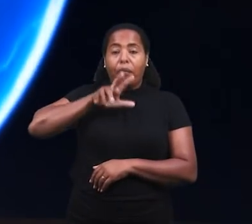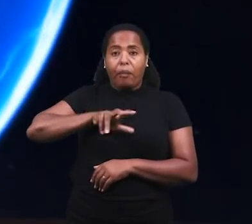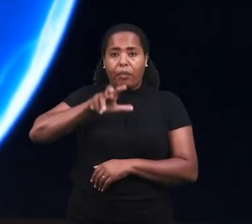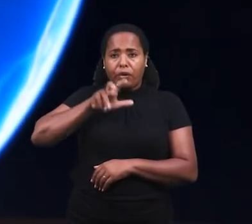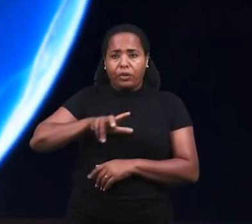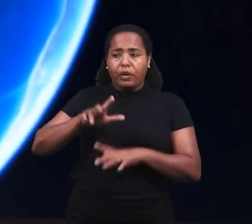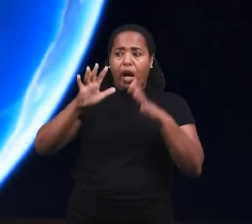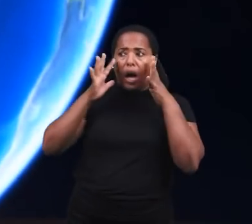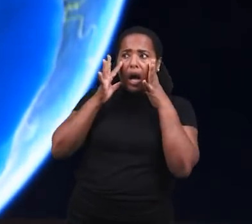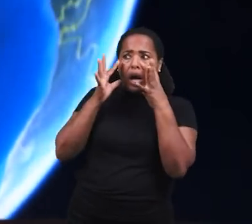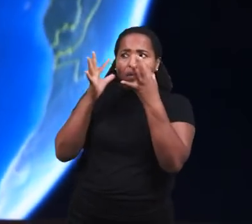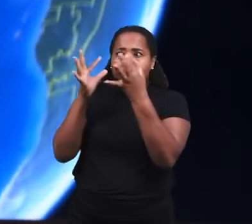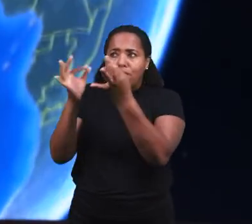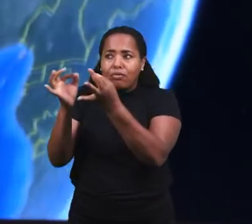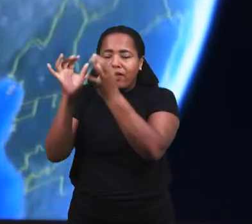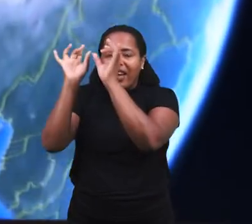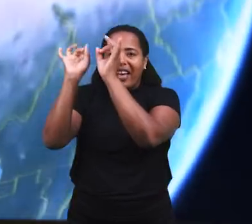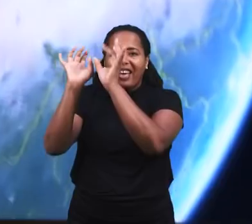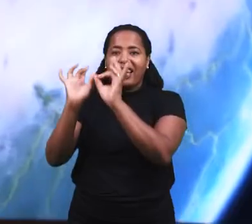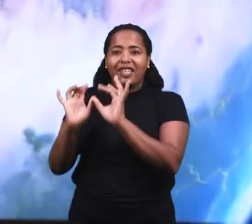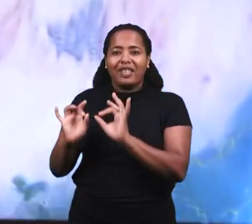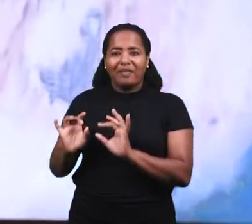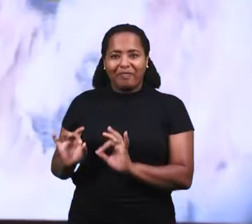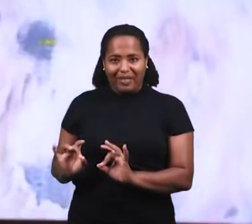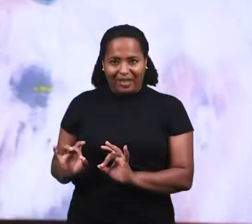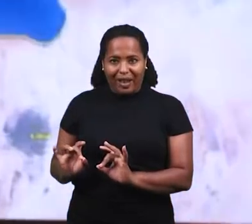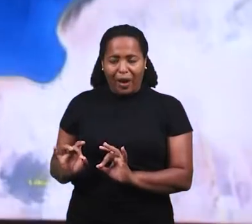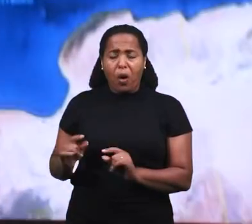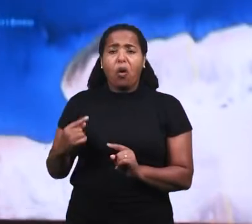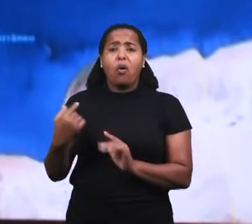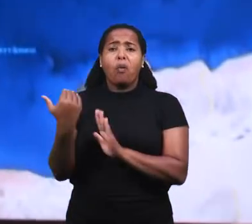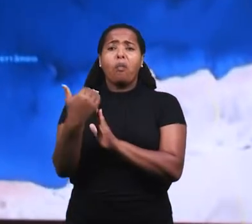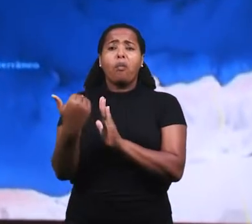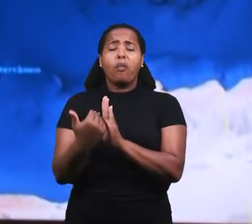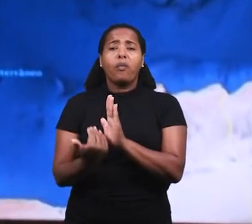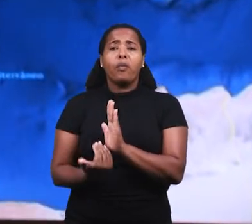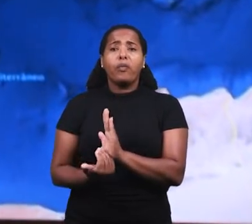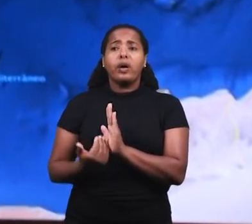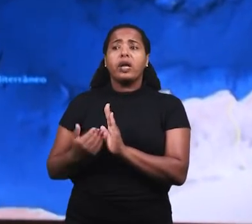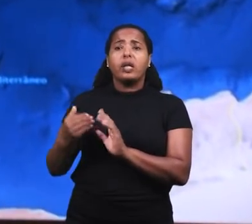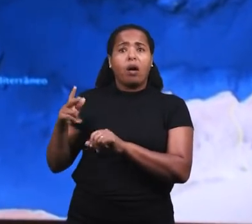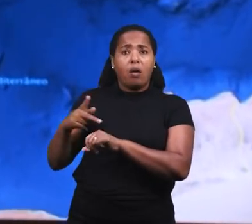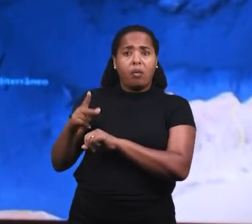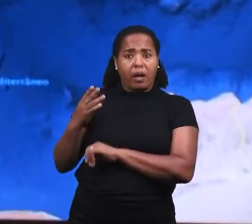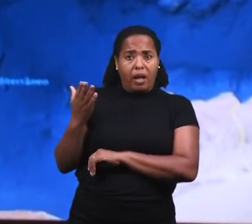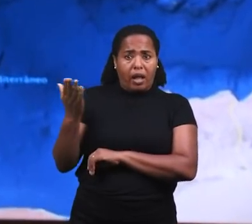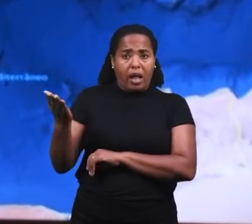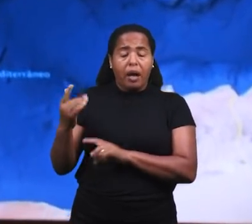Europa, e ali em Portugal nós iremos dar uma atenção toda especial